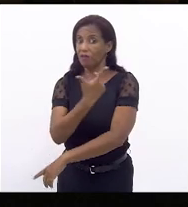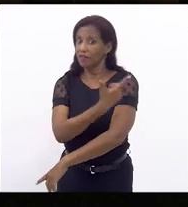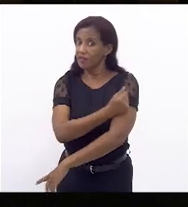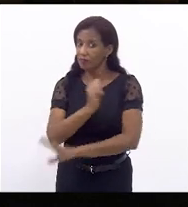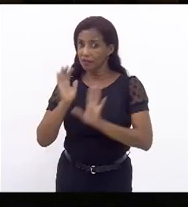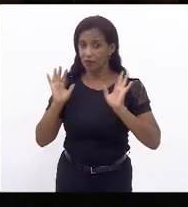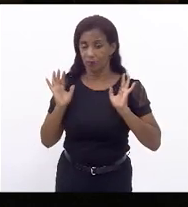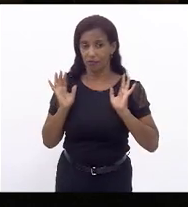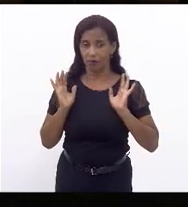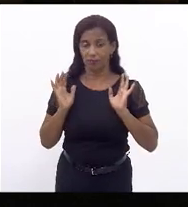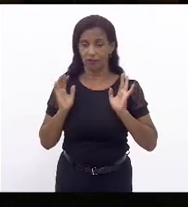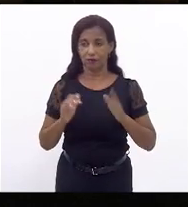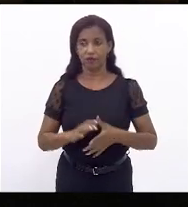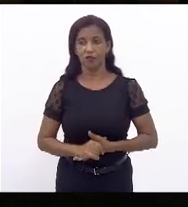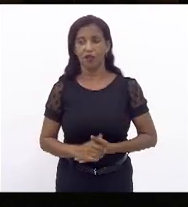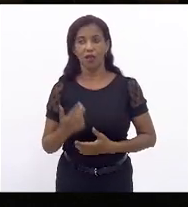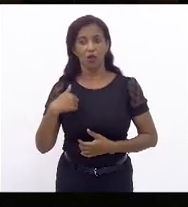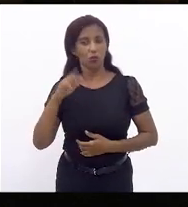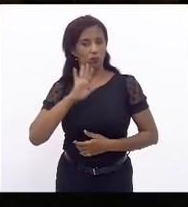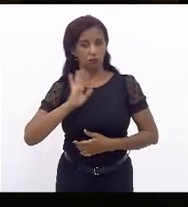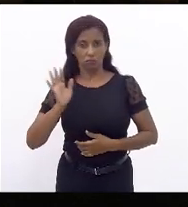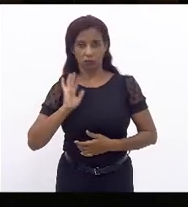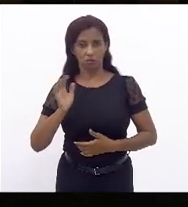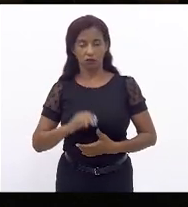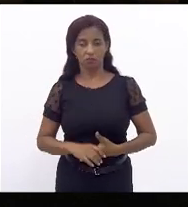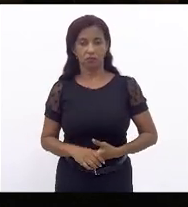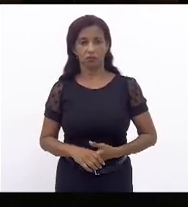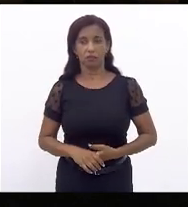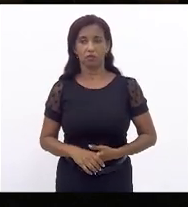vacinação. Não sou.